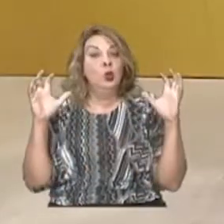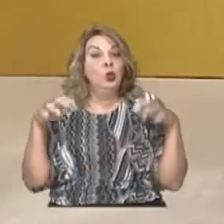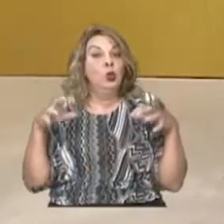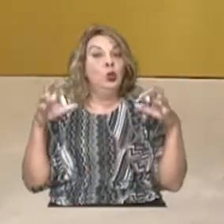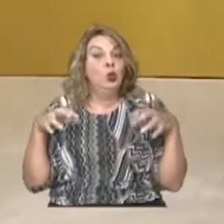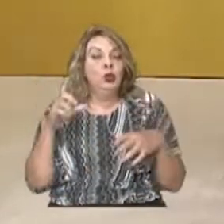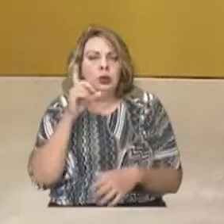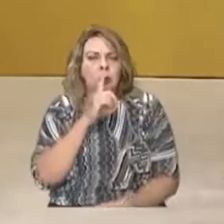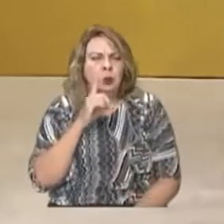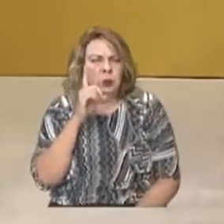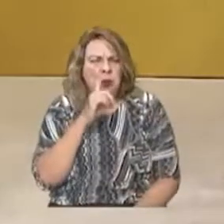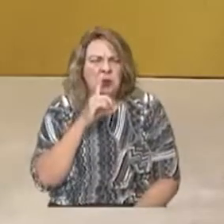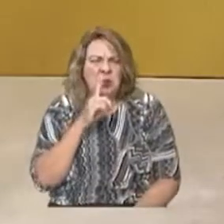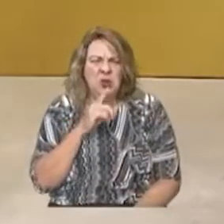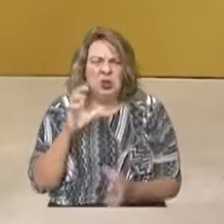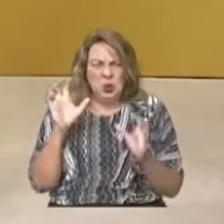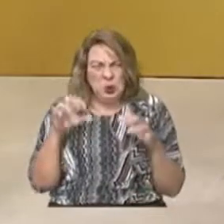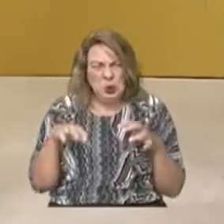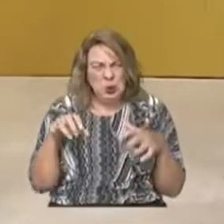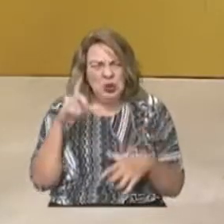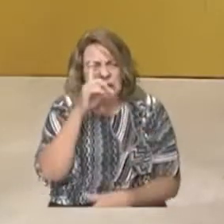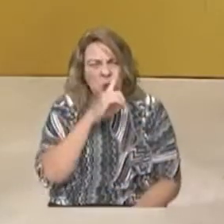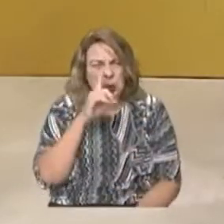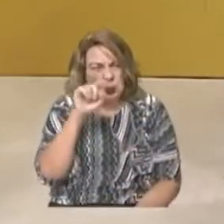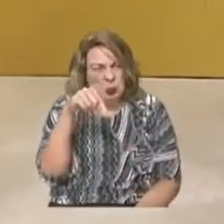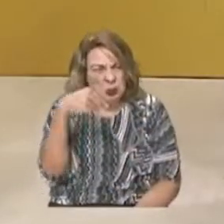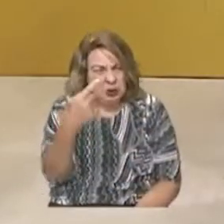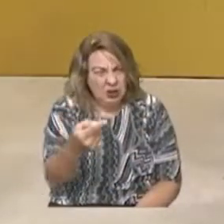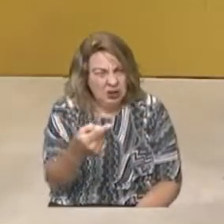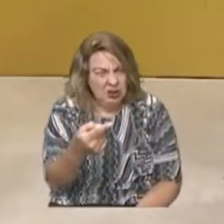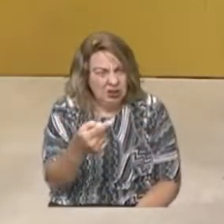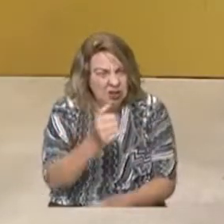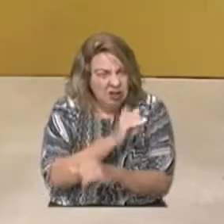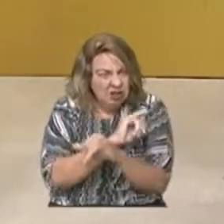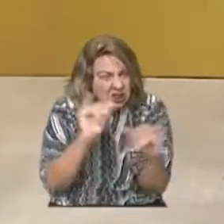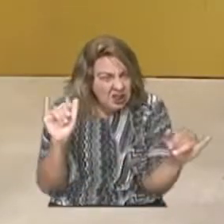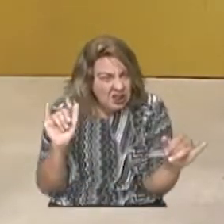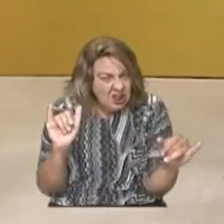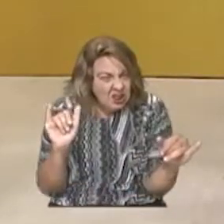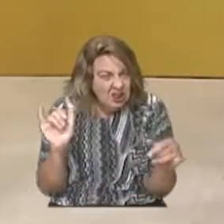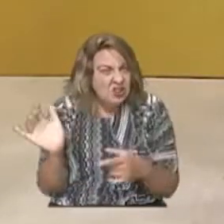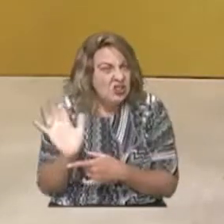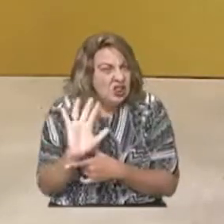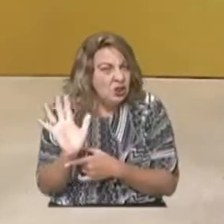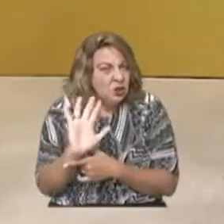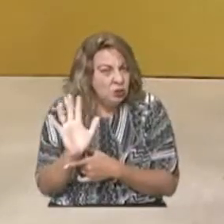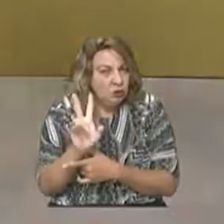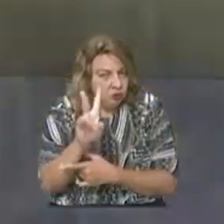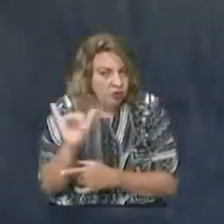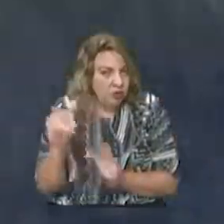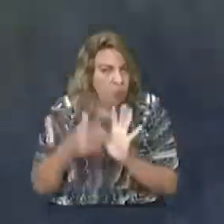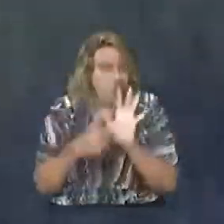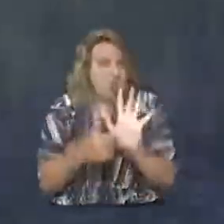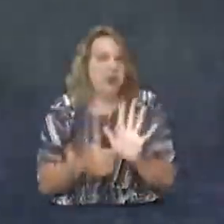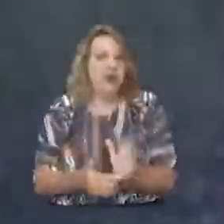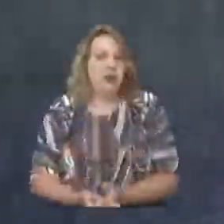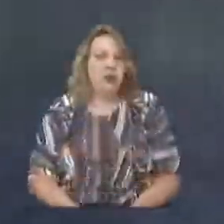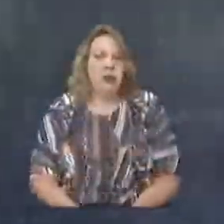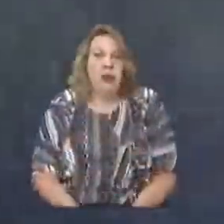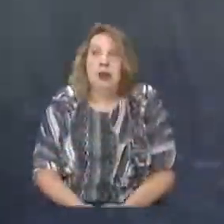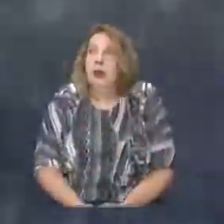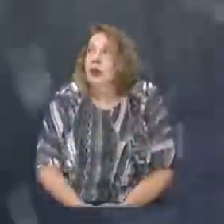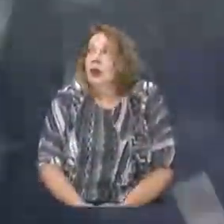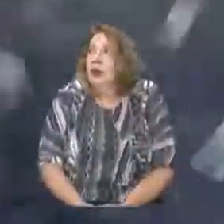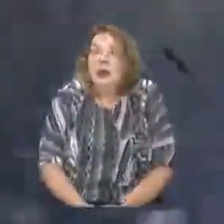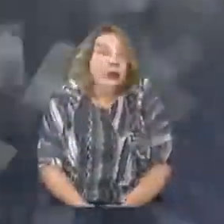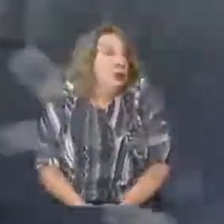domingo, hein? Gente, chuva forte! E esse alerta a gente faz por vídeo, olha só. Nossa, Jaque, tá